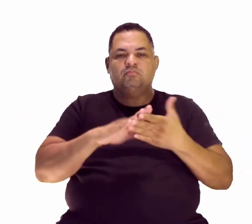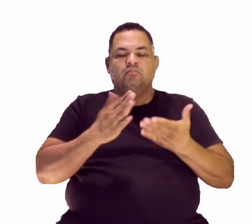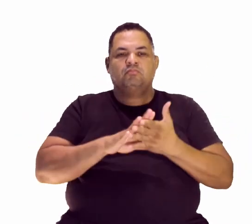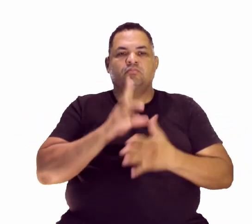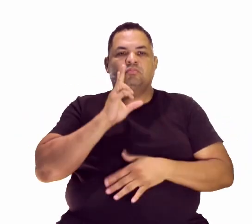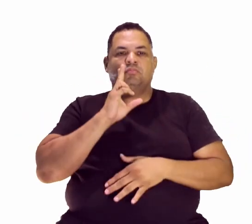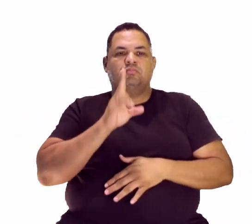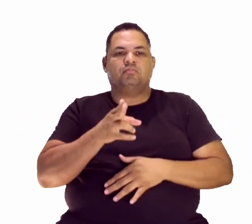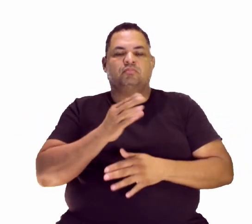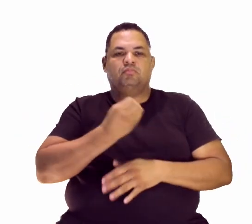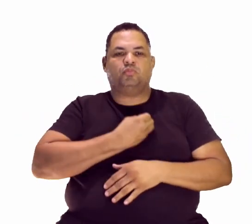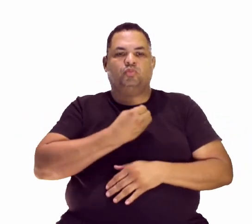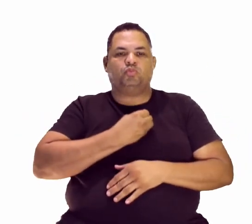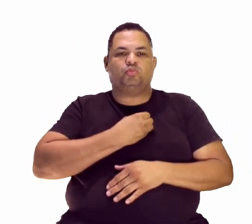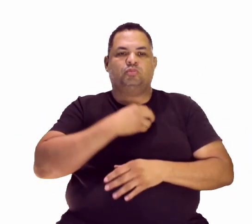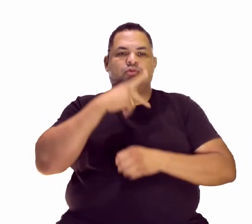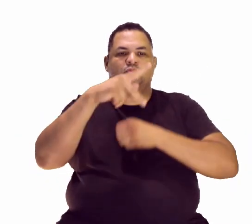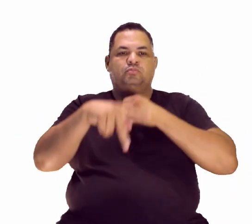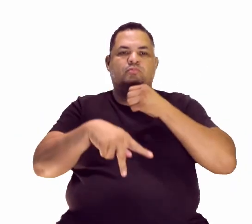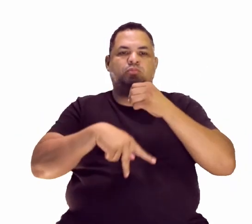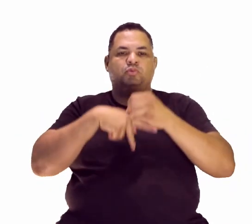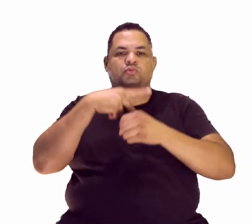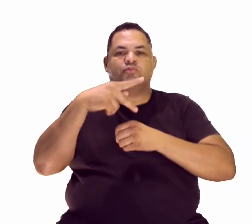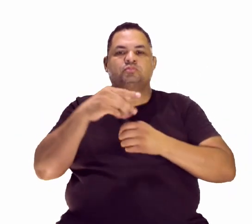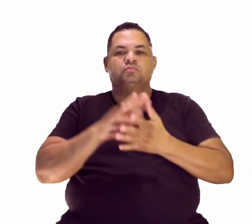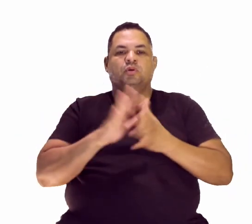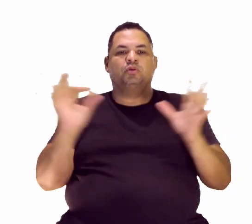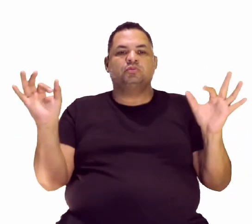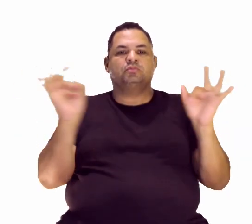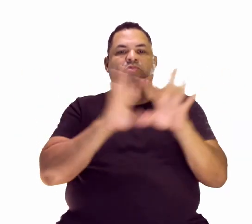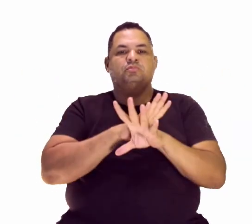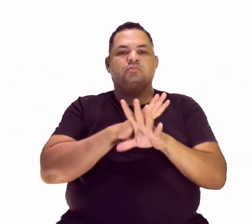igual geralmente ao número de prótons. Portanto,